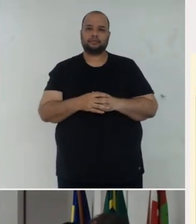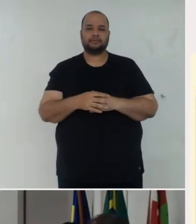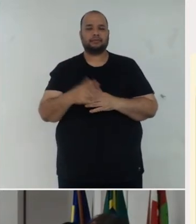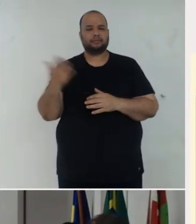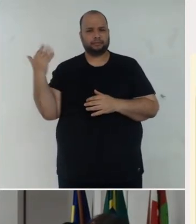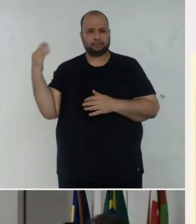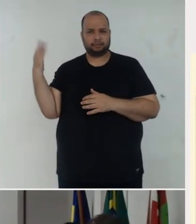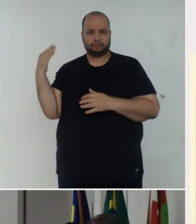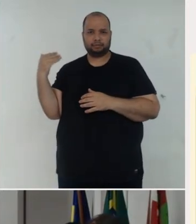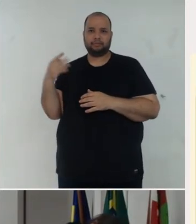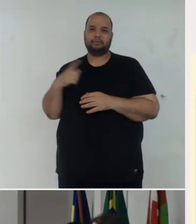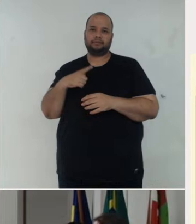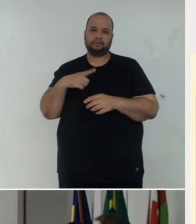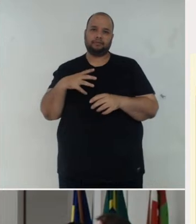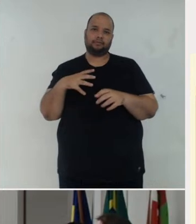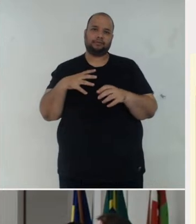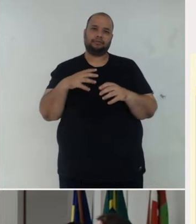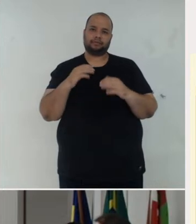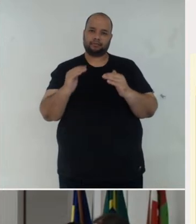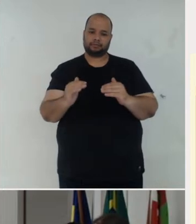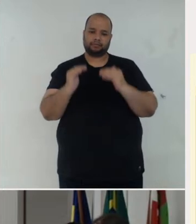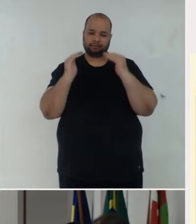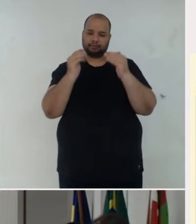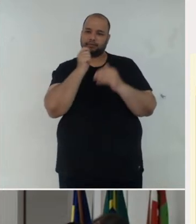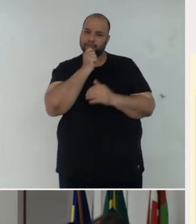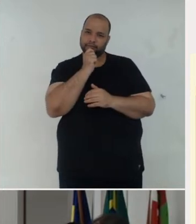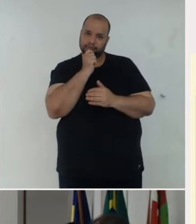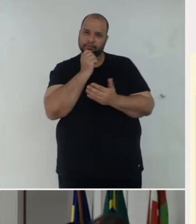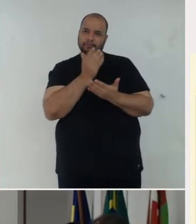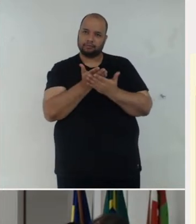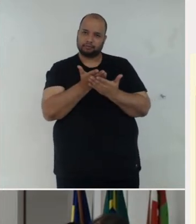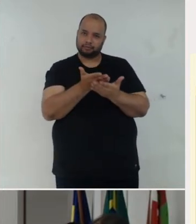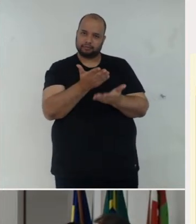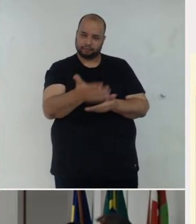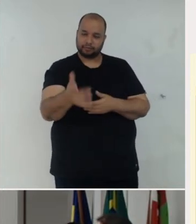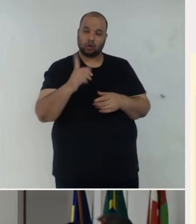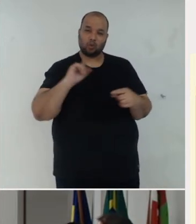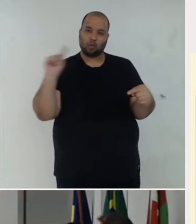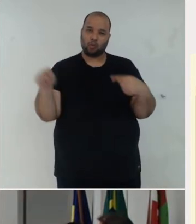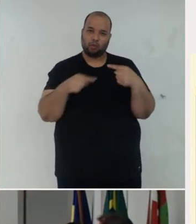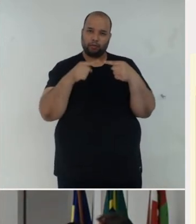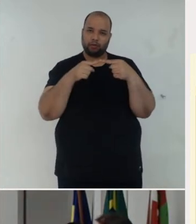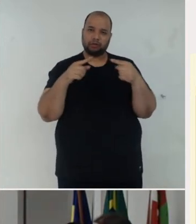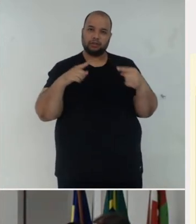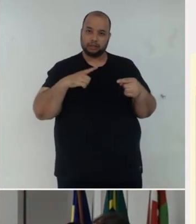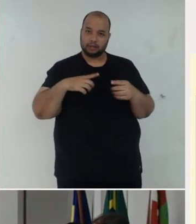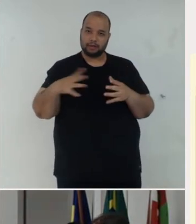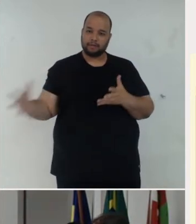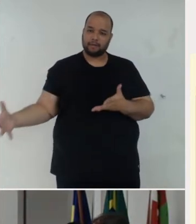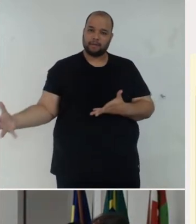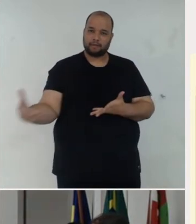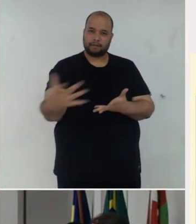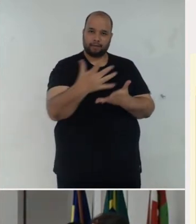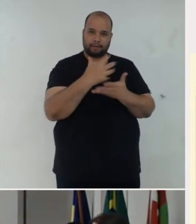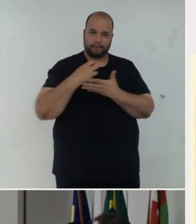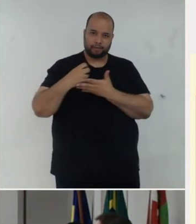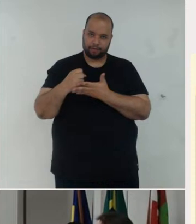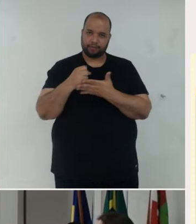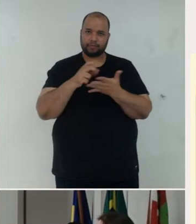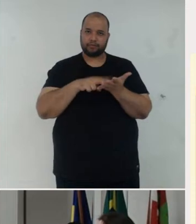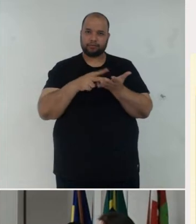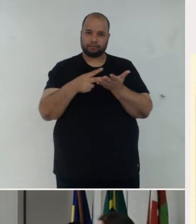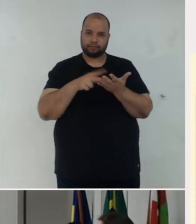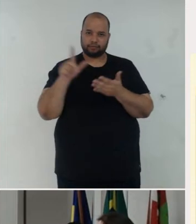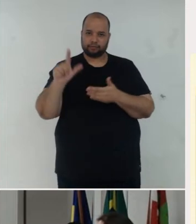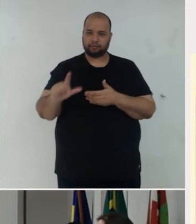época, estudante de graduação, e tinha o objetivo do levantamento dos tradutores